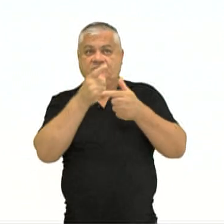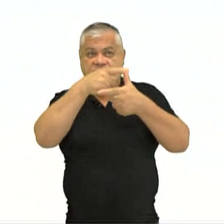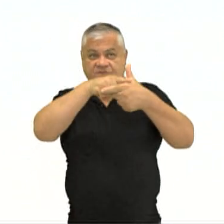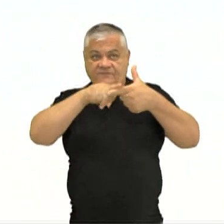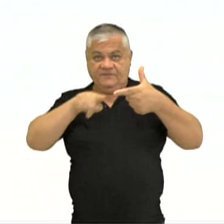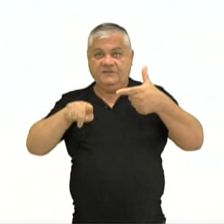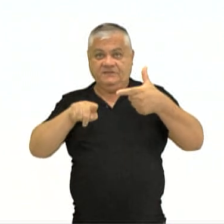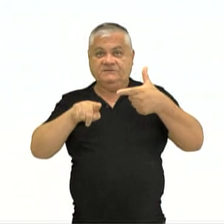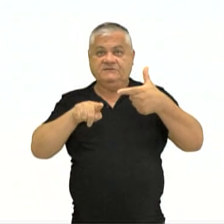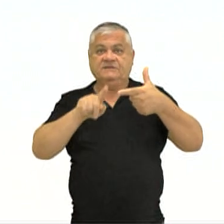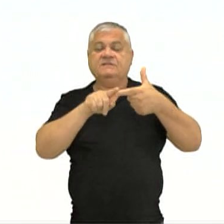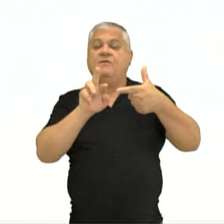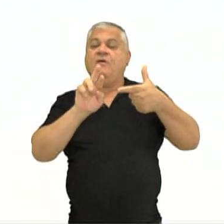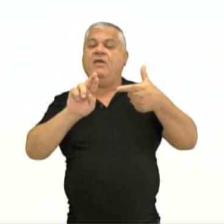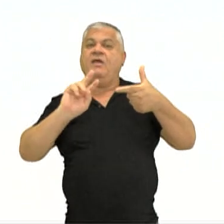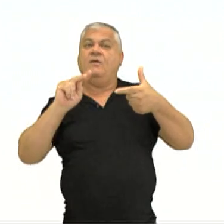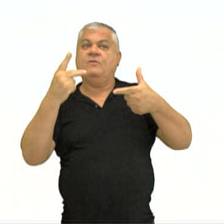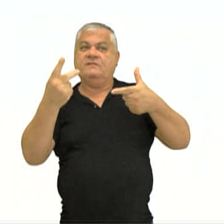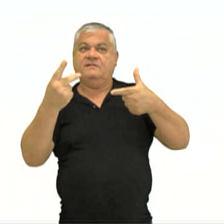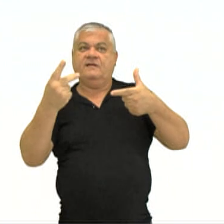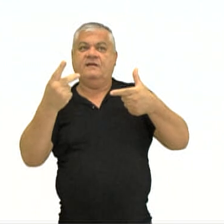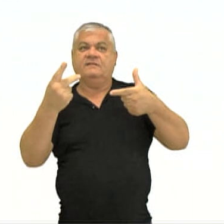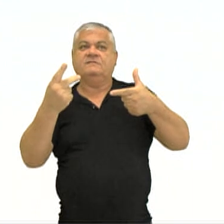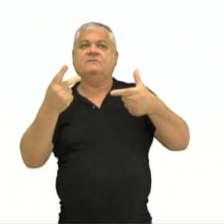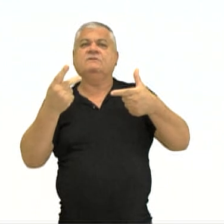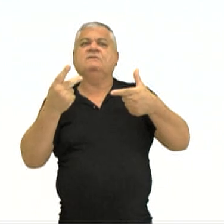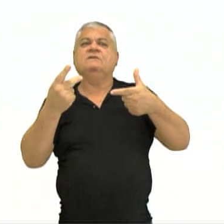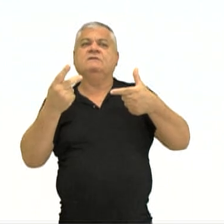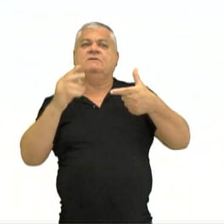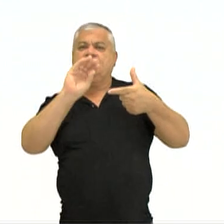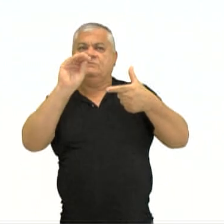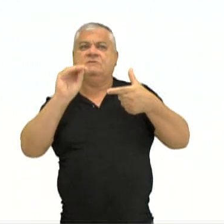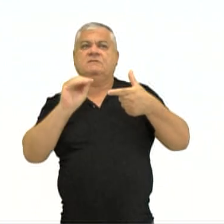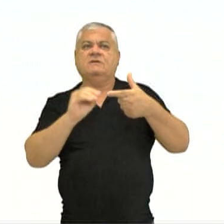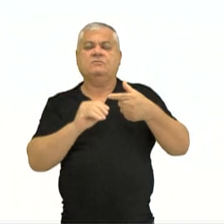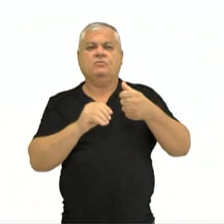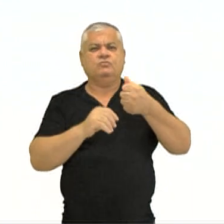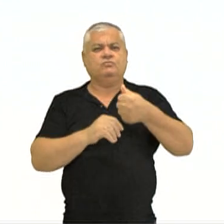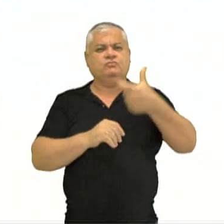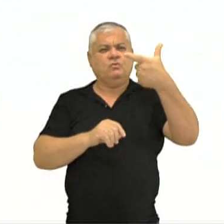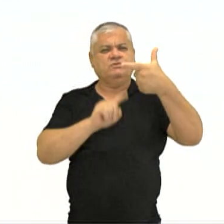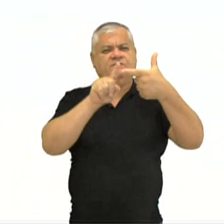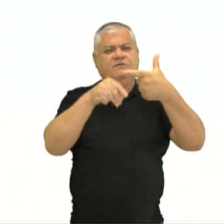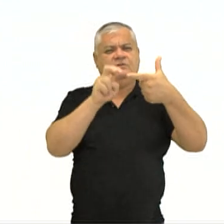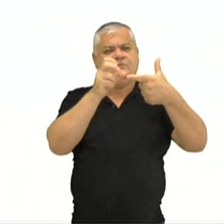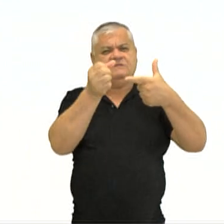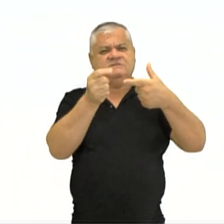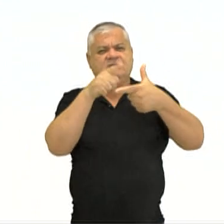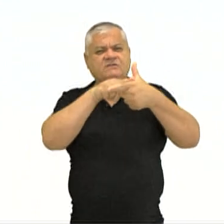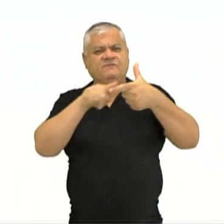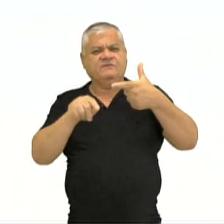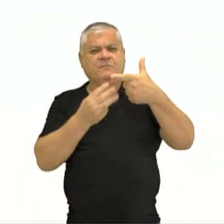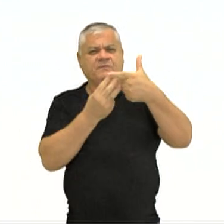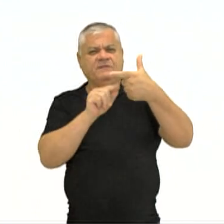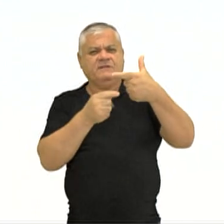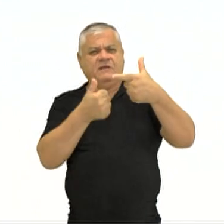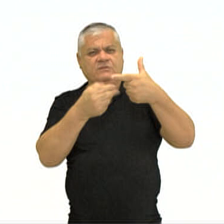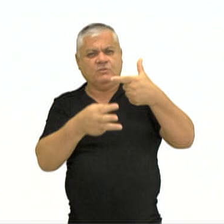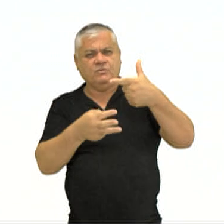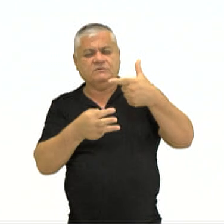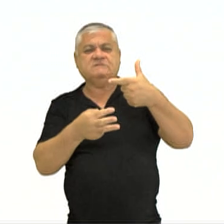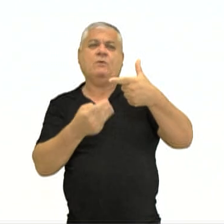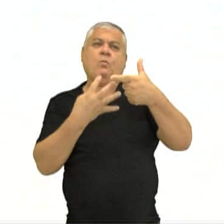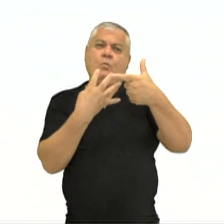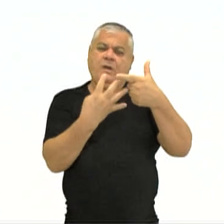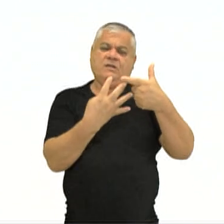dividindo, ficou r ao quadrado sozinho. Fazendo a divisão aqui deu 4. Eu não quero saber o valor de r ao quadrado, eu quero saber o